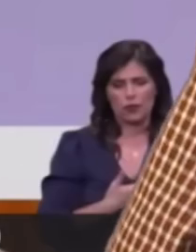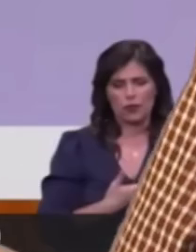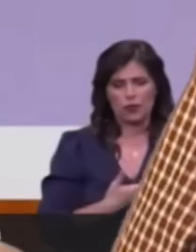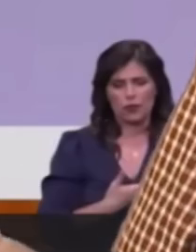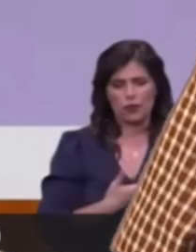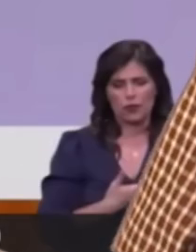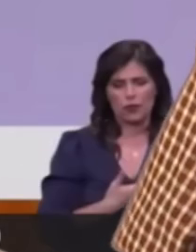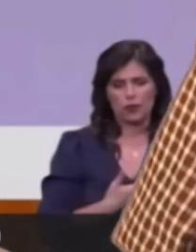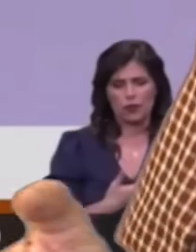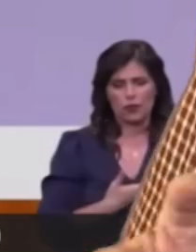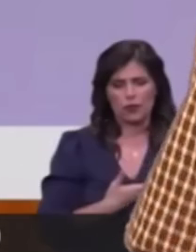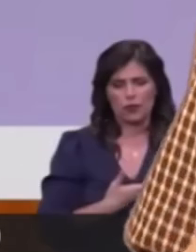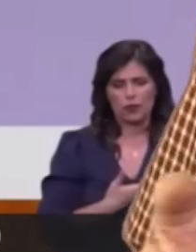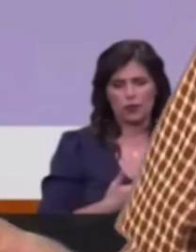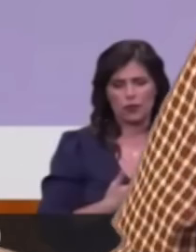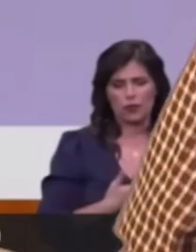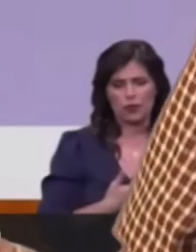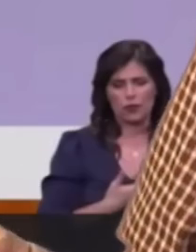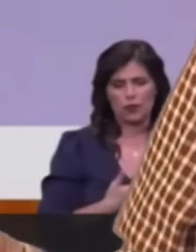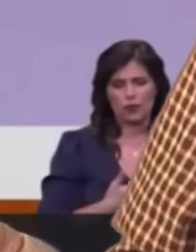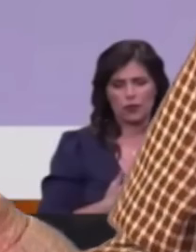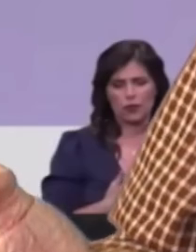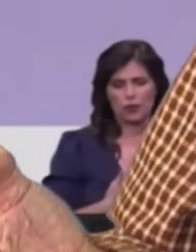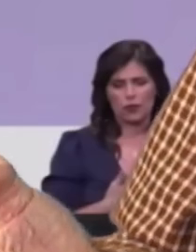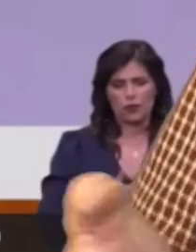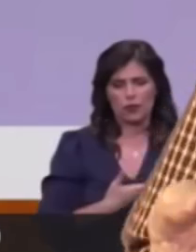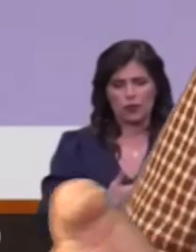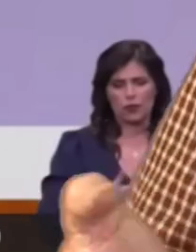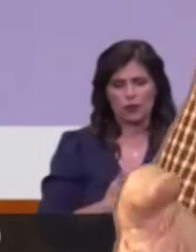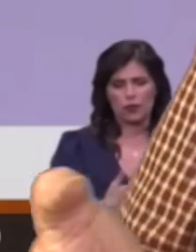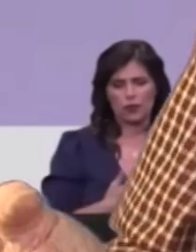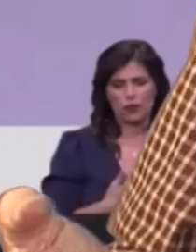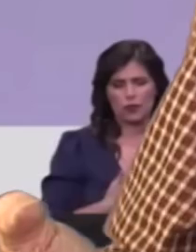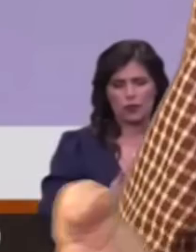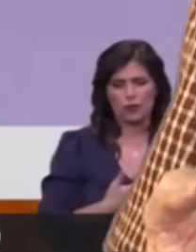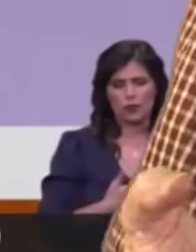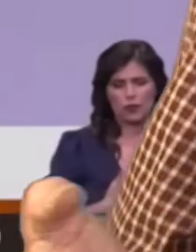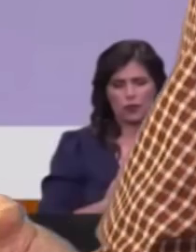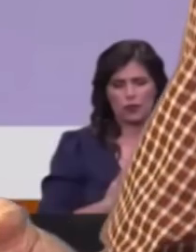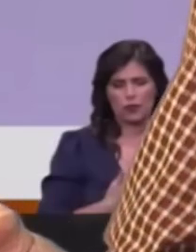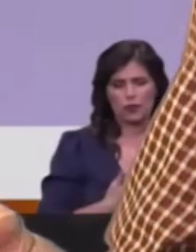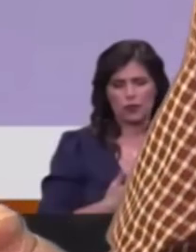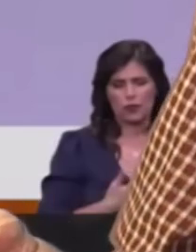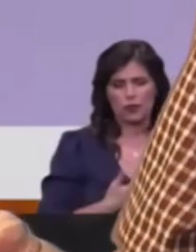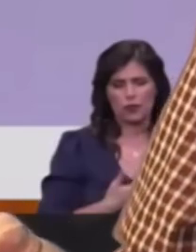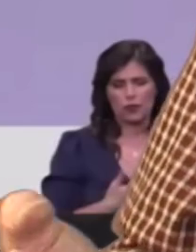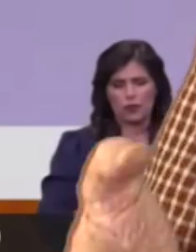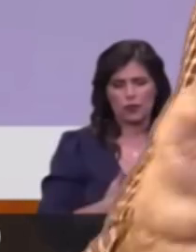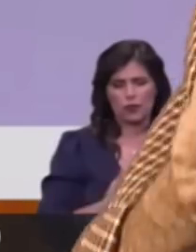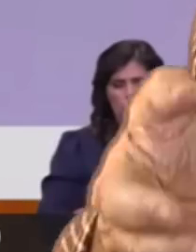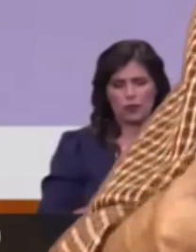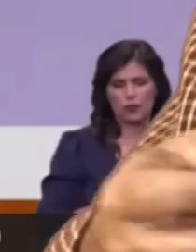discursar uma pessoa que se engana a ler todas as palavras que não consegue proferir é maior parte delas